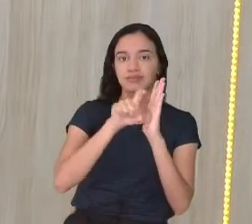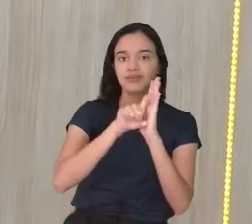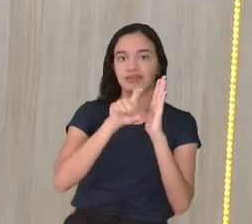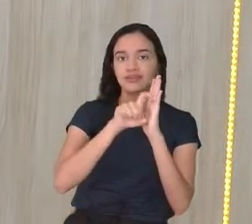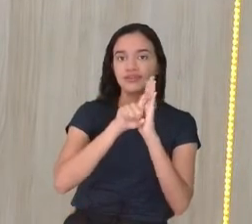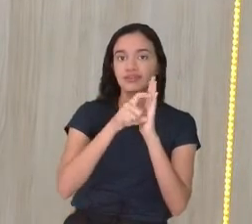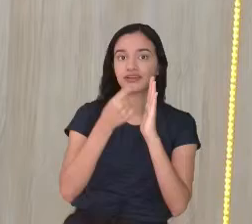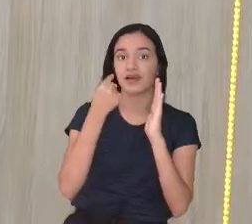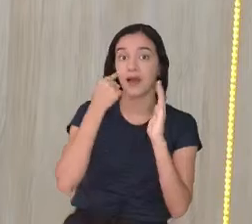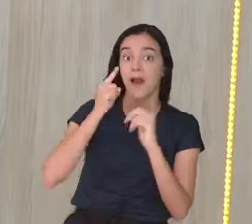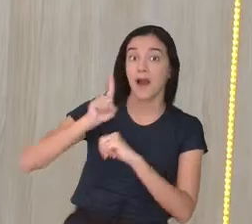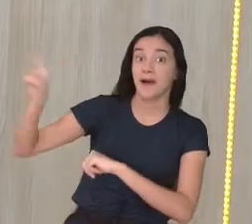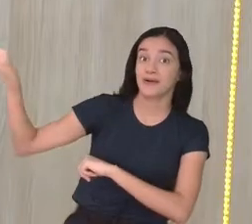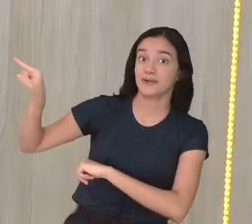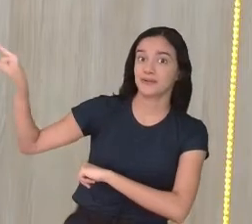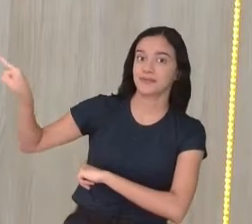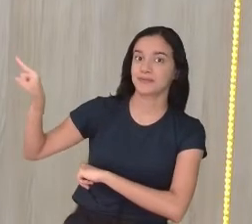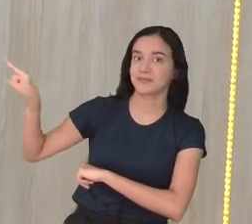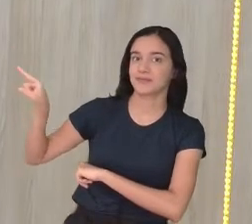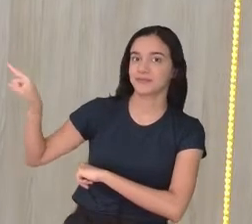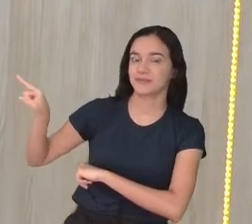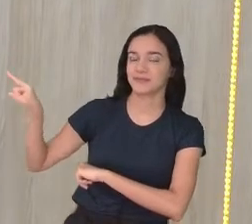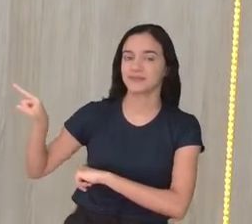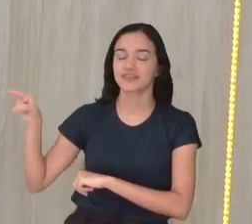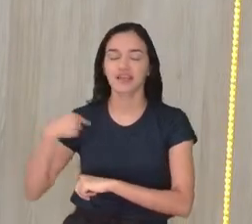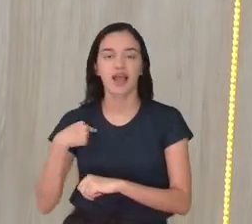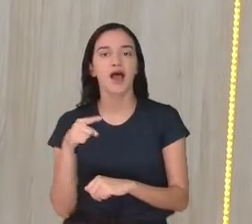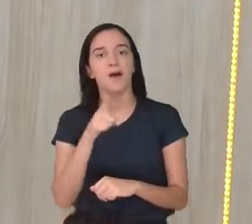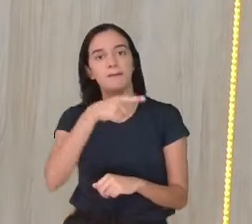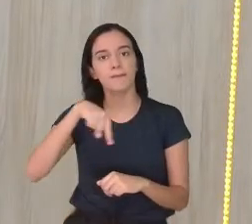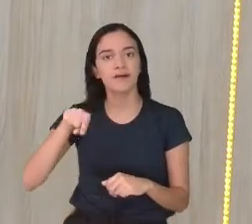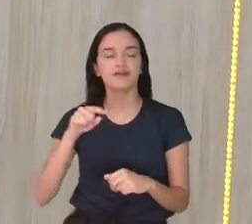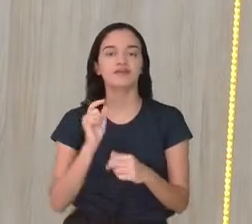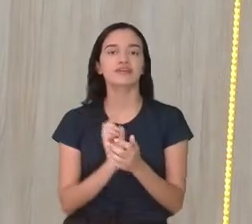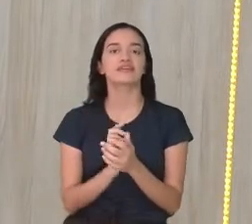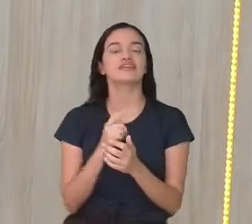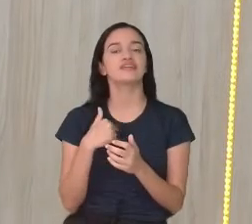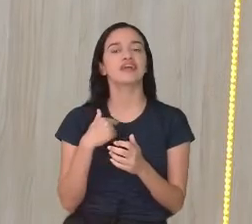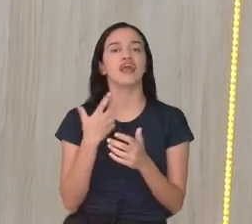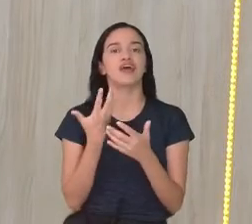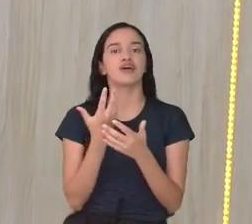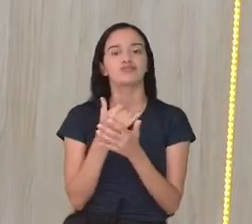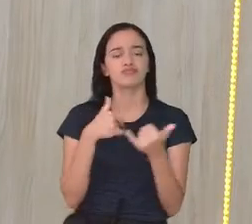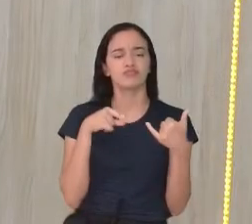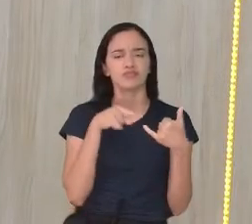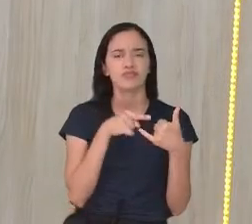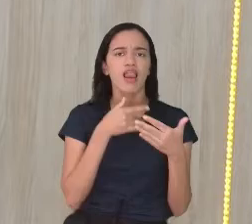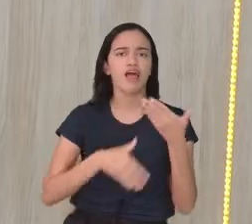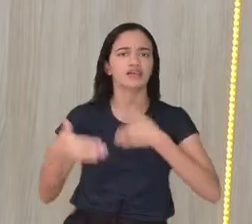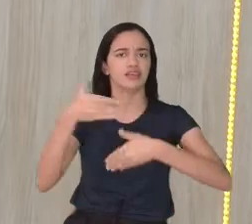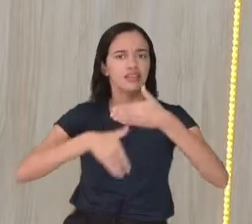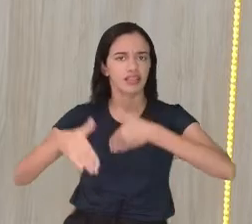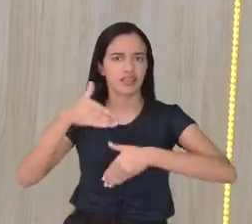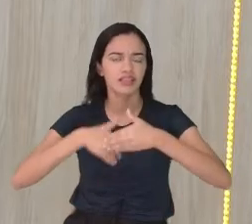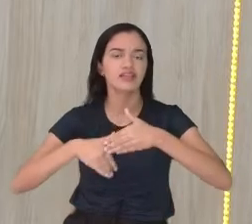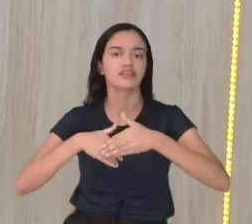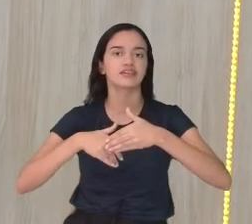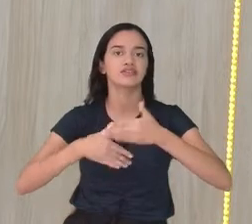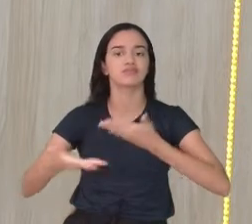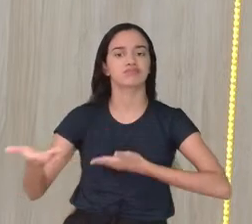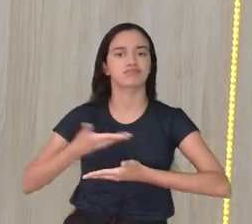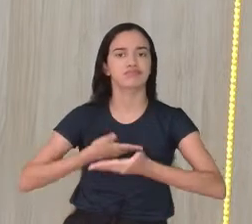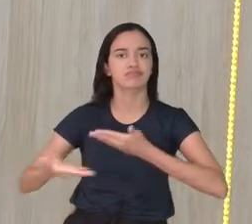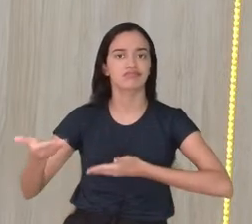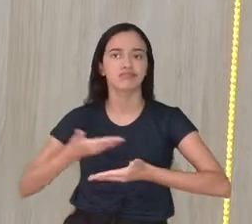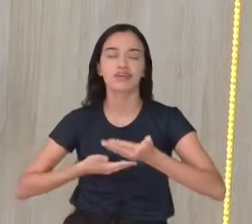Code chegando. Para você posicionar aí a câmera do seu celular e interagir com o nosso conteúdo. Por isso que ele já vai dar o seu bom